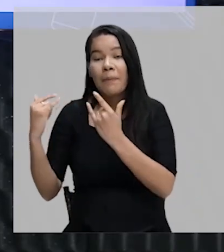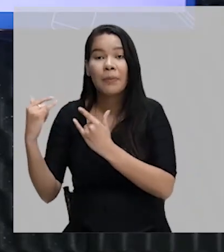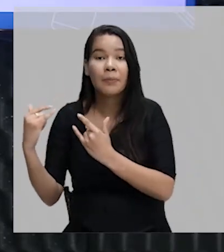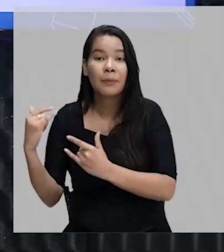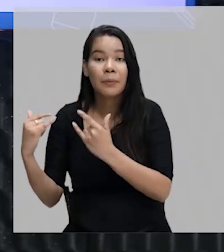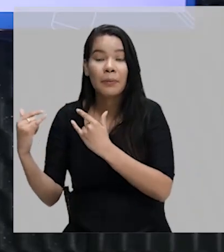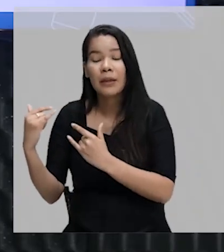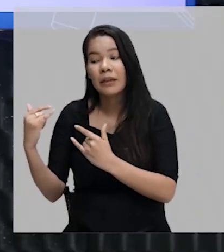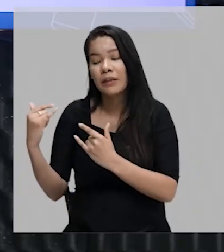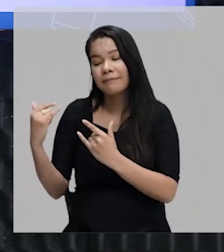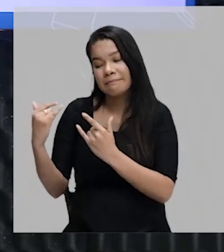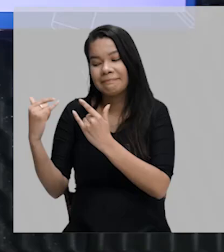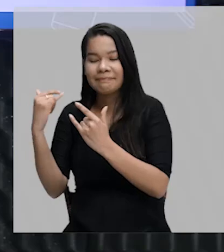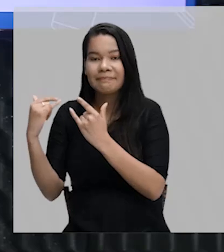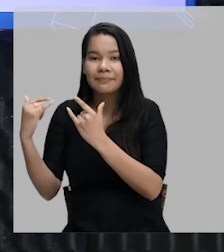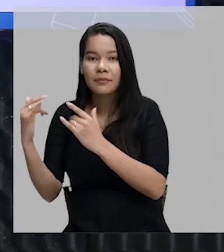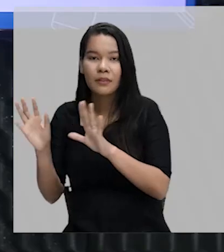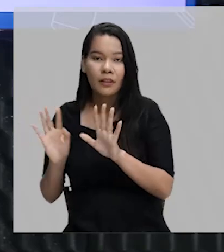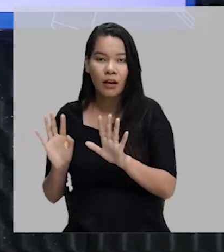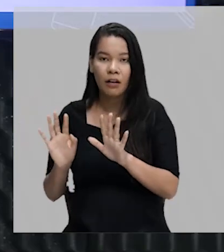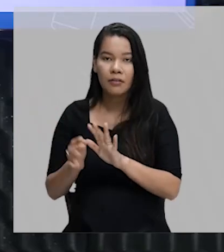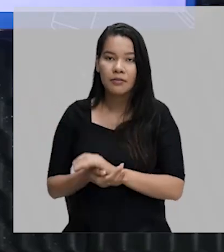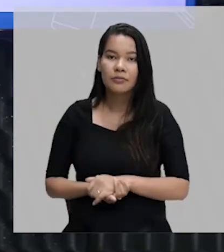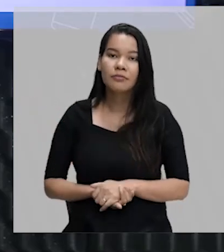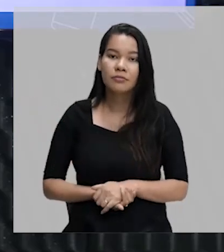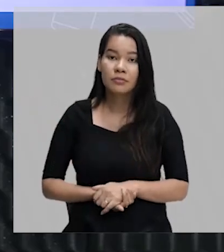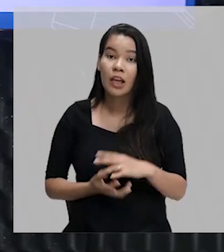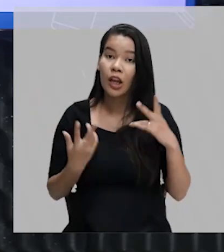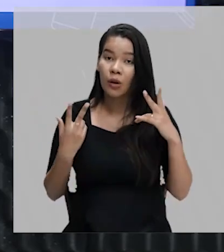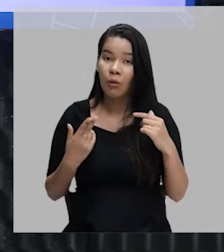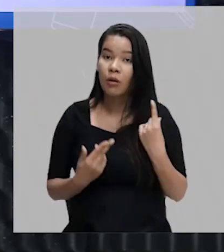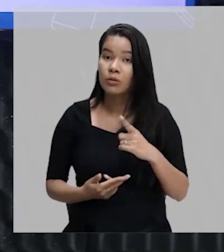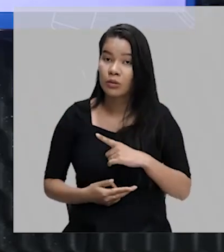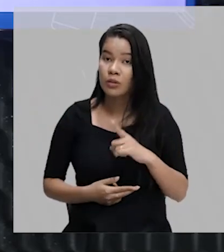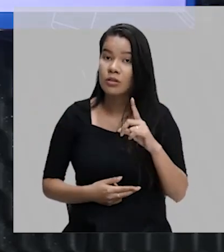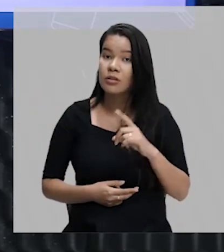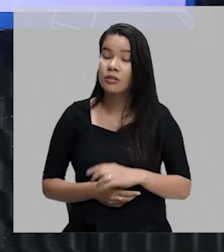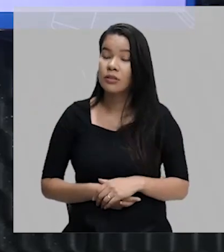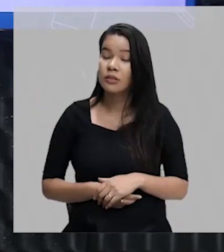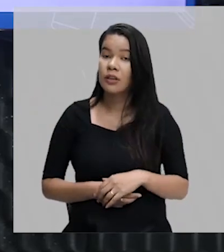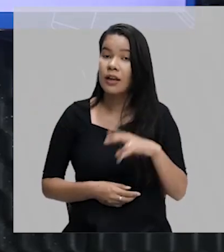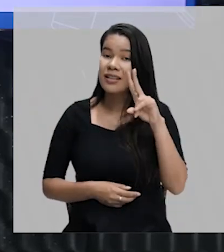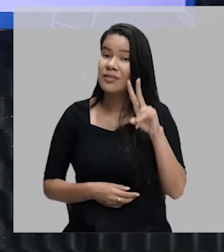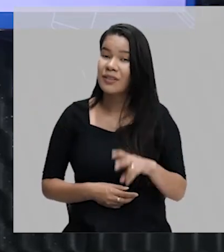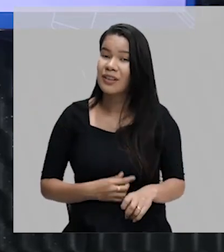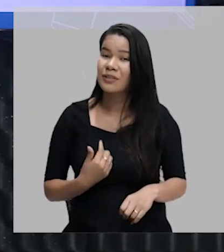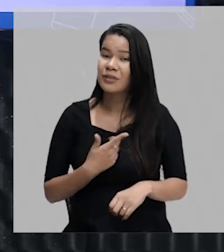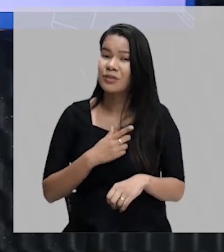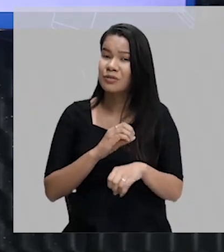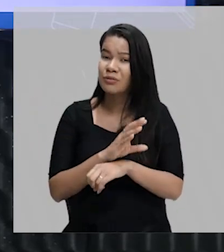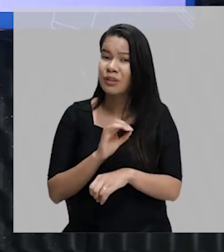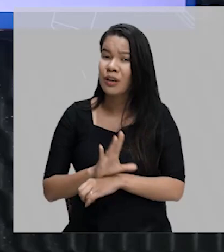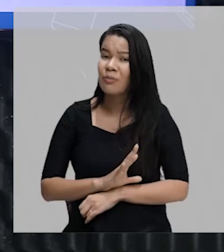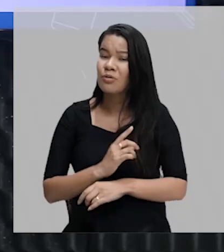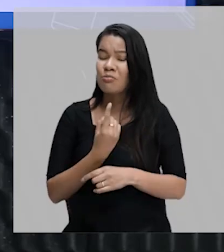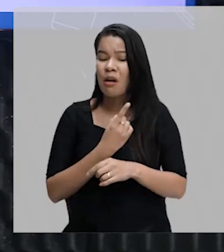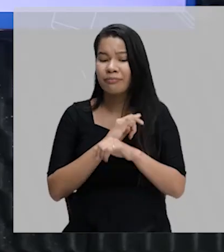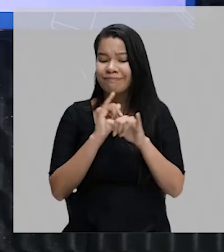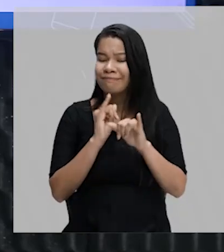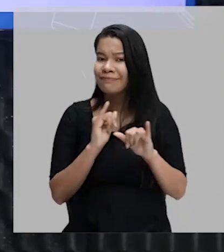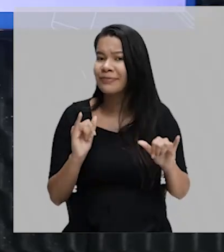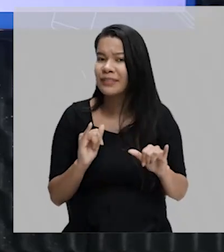perfis falsos na internet. A mesma coisa como nós, muitas vezes, divulgamos uma notícia.